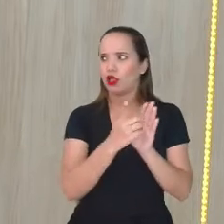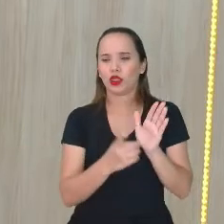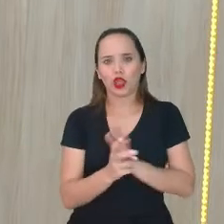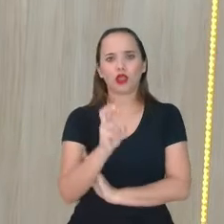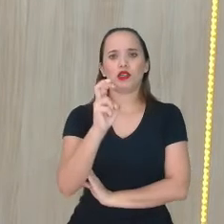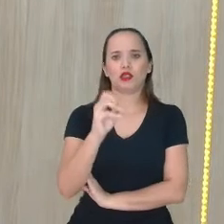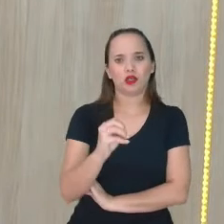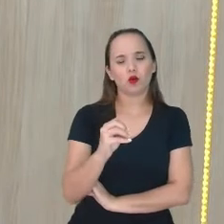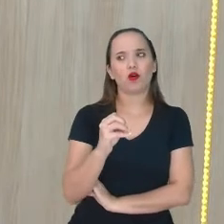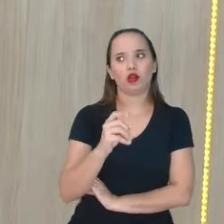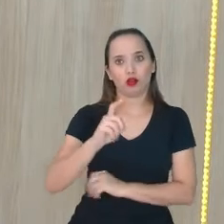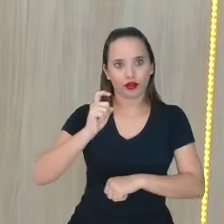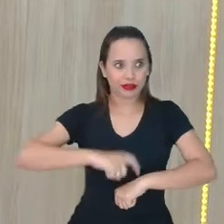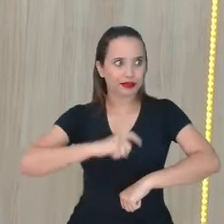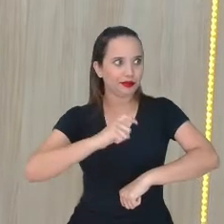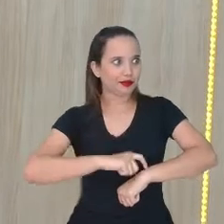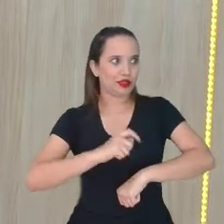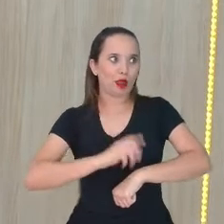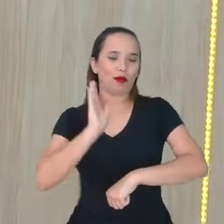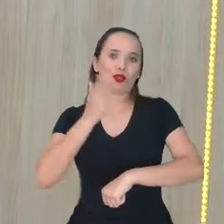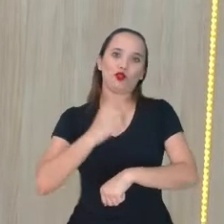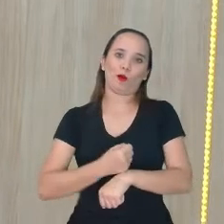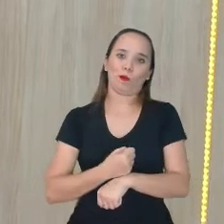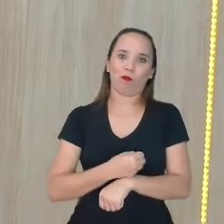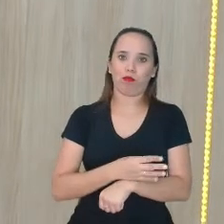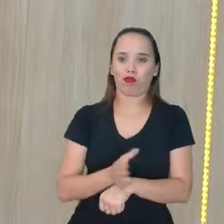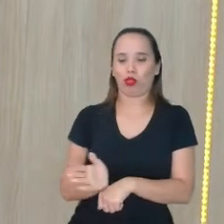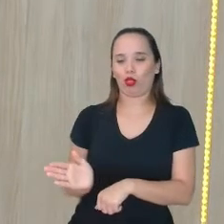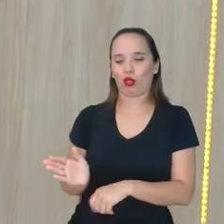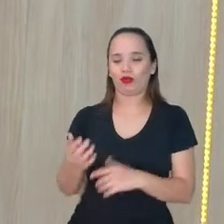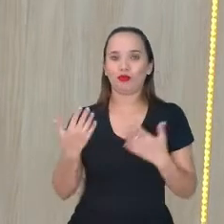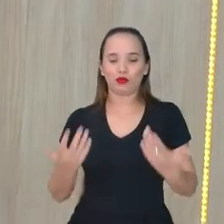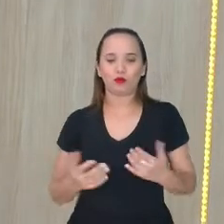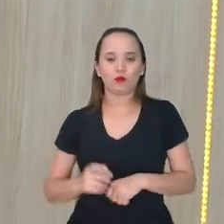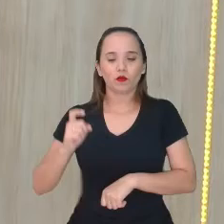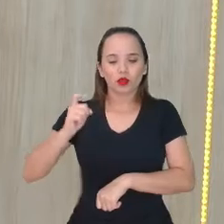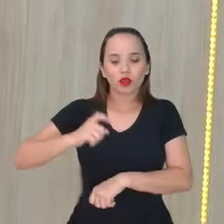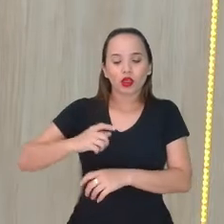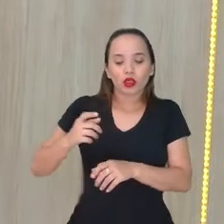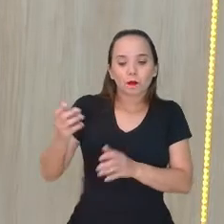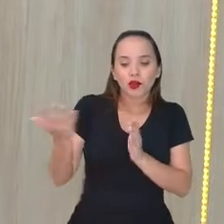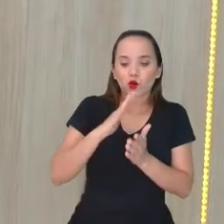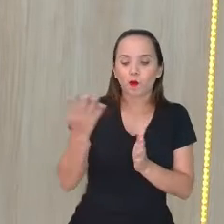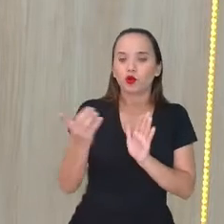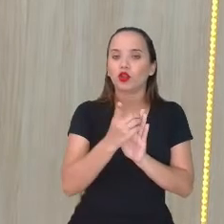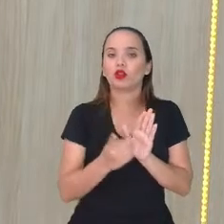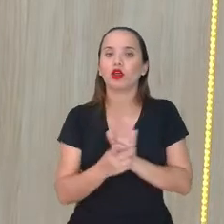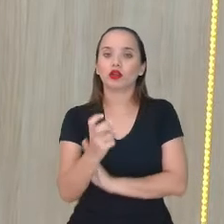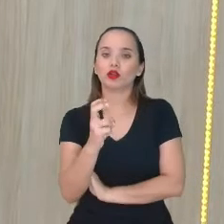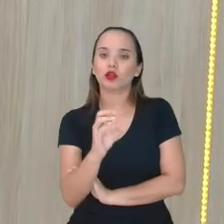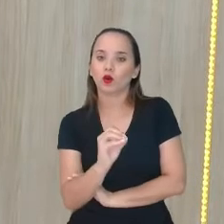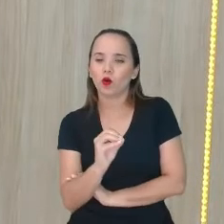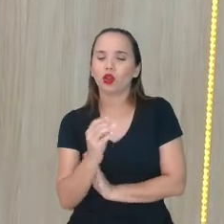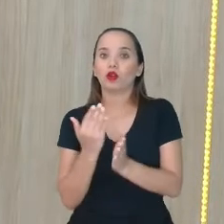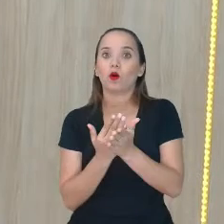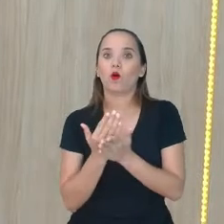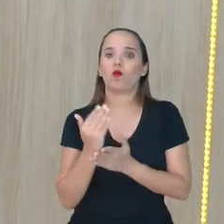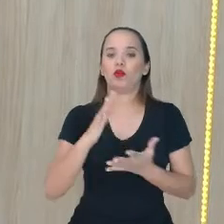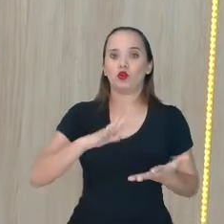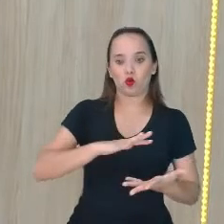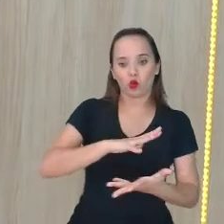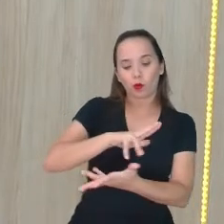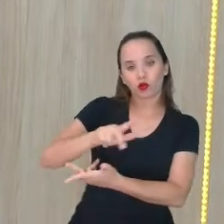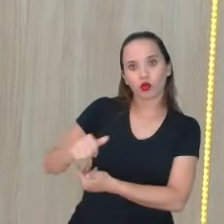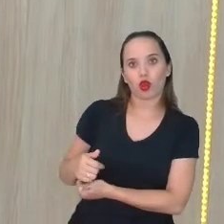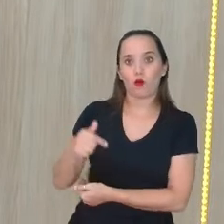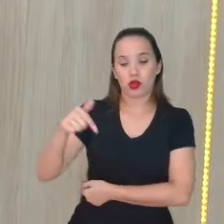mais ou menos... É o tempo que nos aperta já. Na década de 50 começou a nível mundial, né? E quando chegou aqui no Brasil,